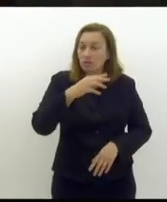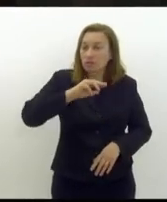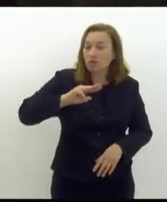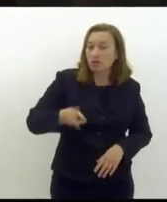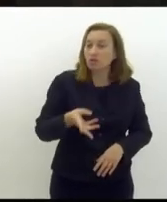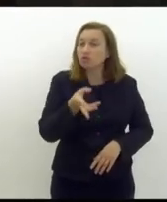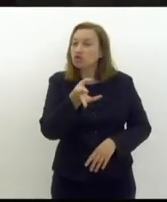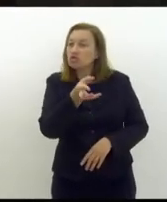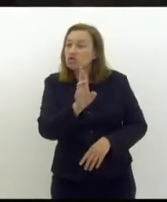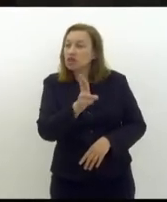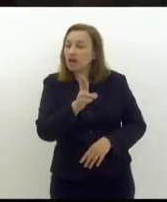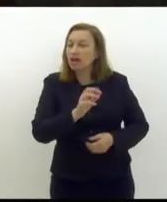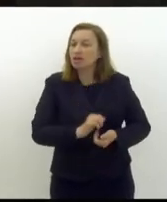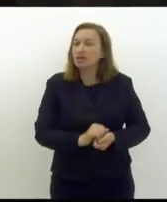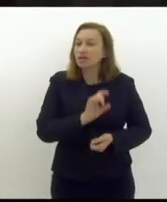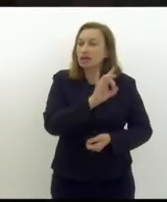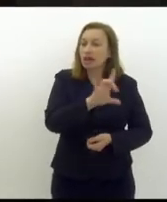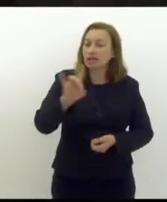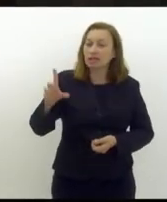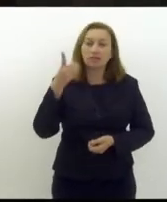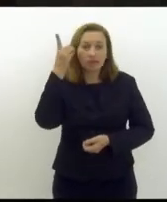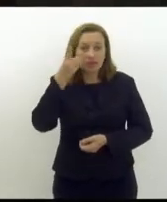por Deputados